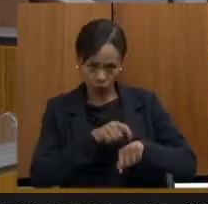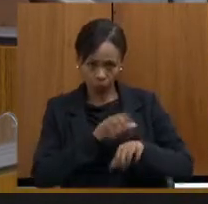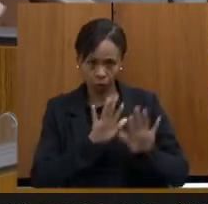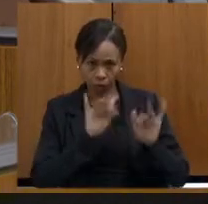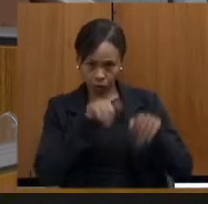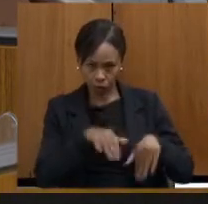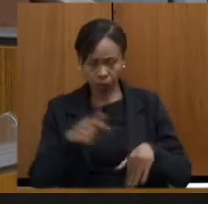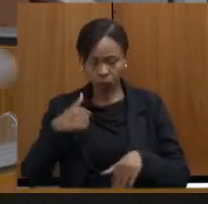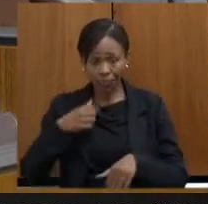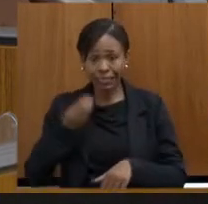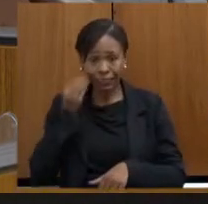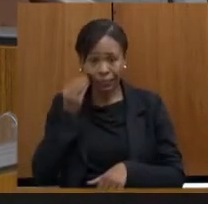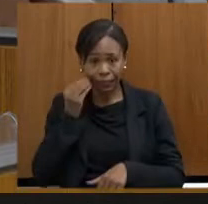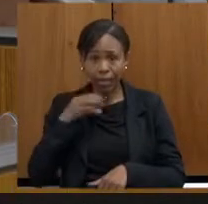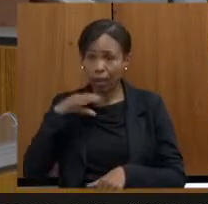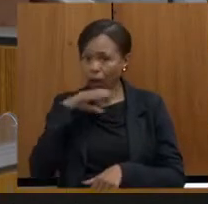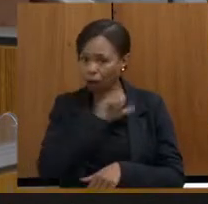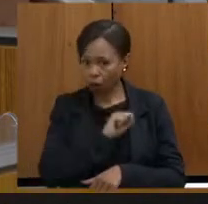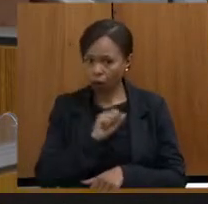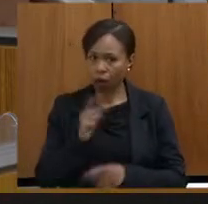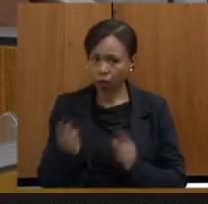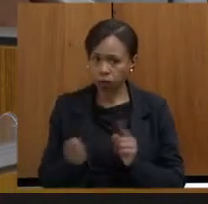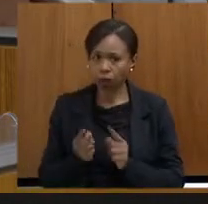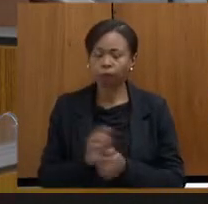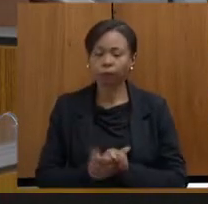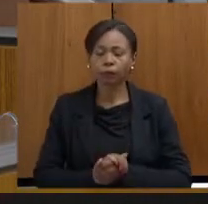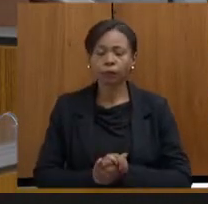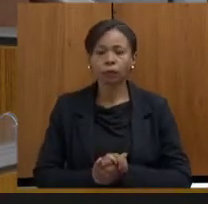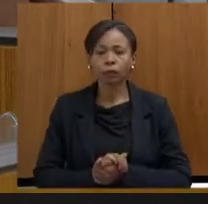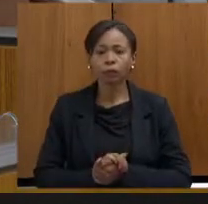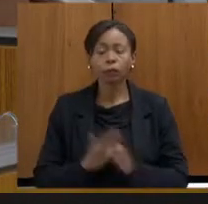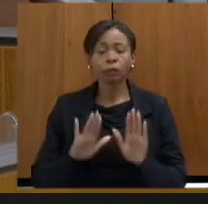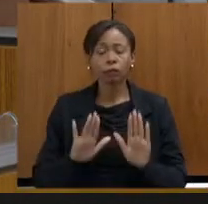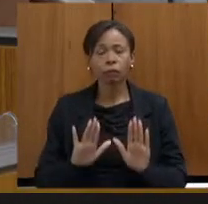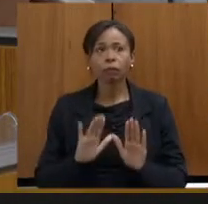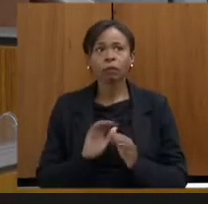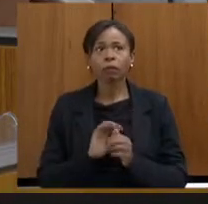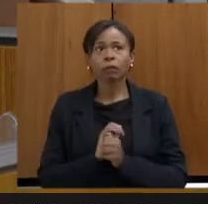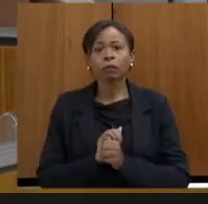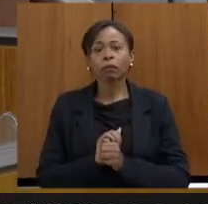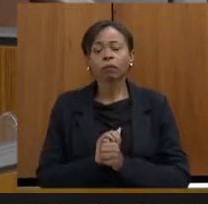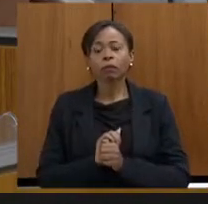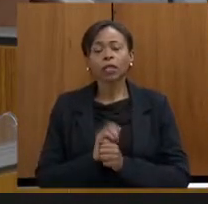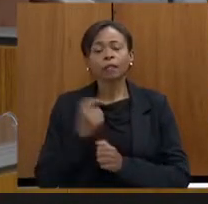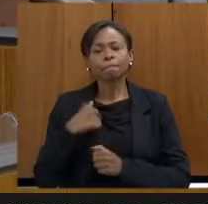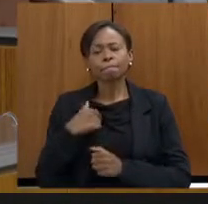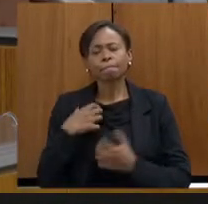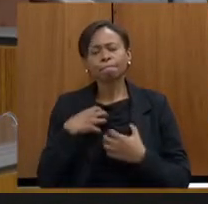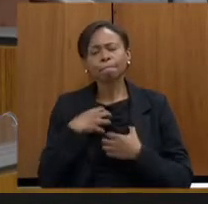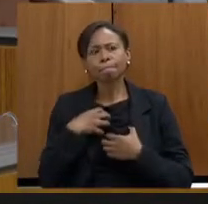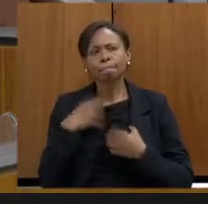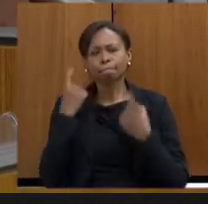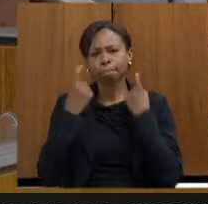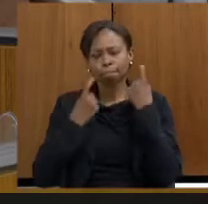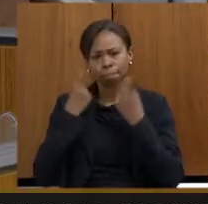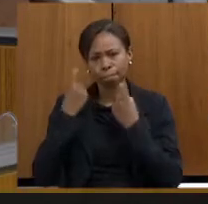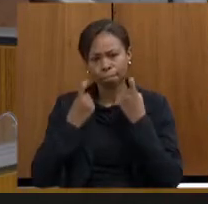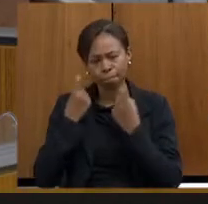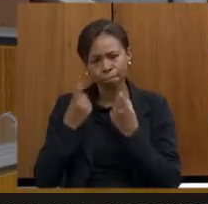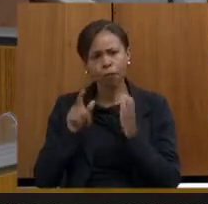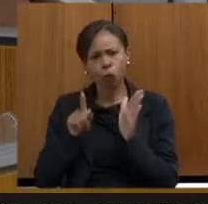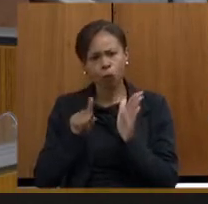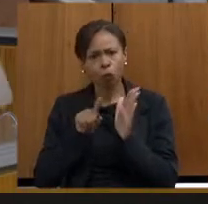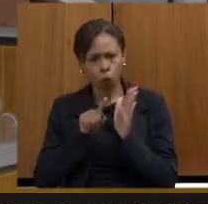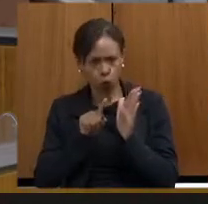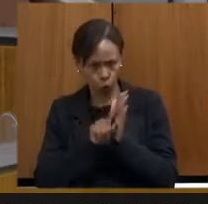tentando ser mais rápida possível. Mas o que me preocupa, eu vou à pergunta e